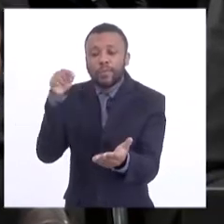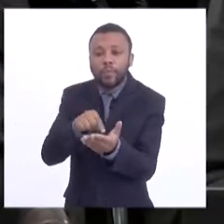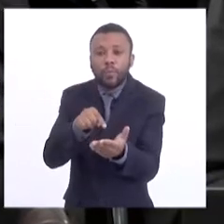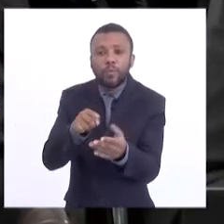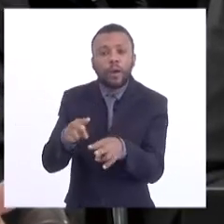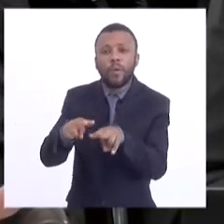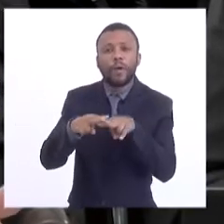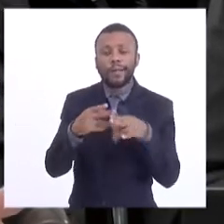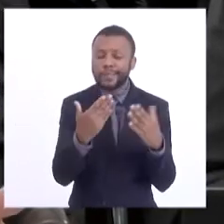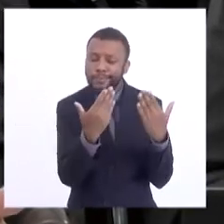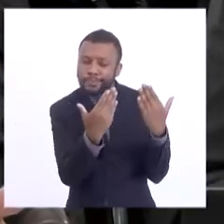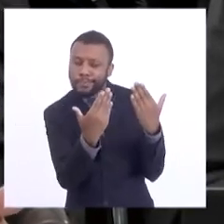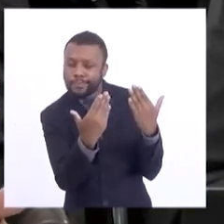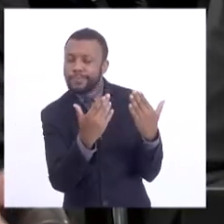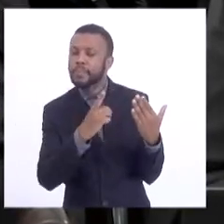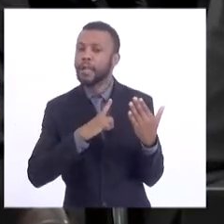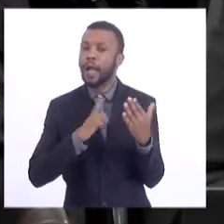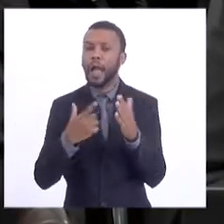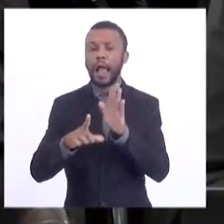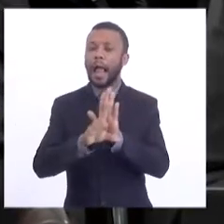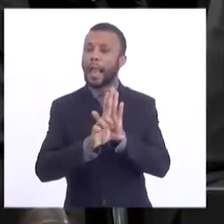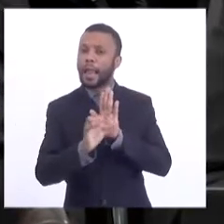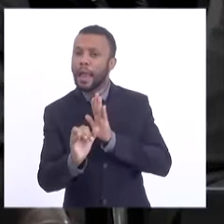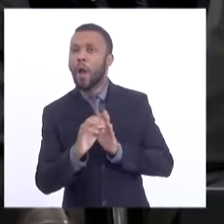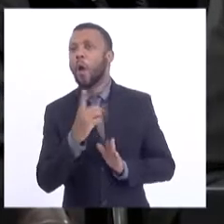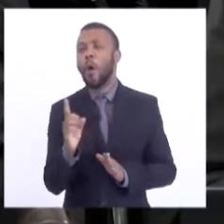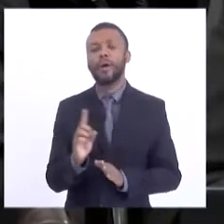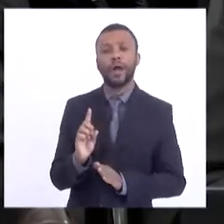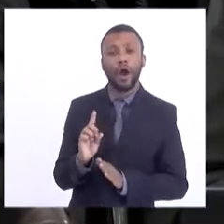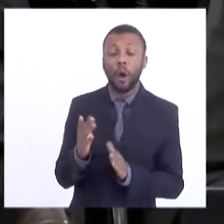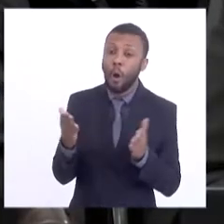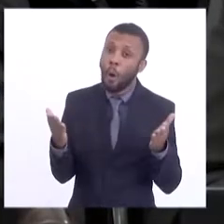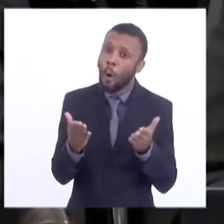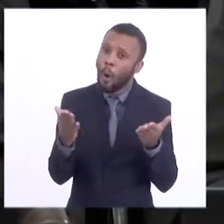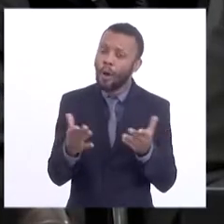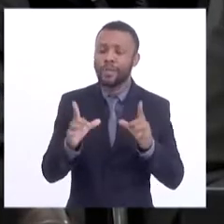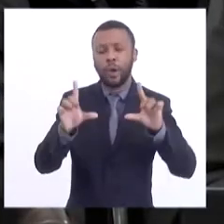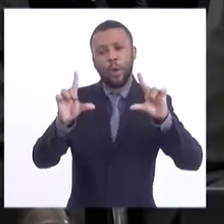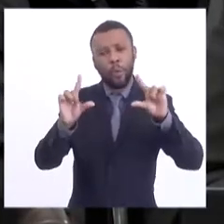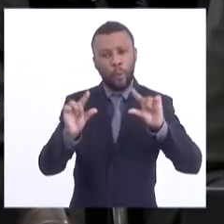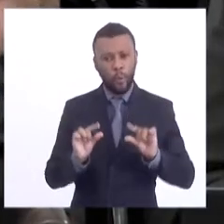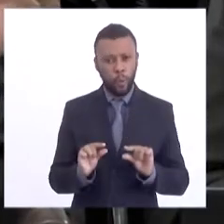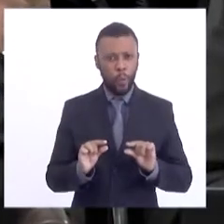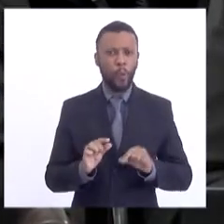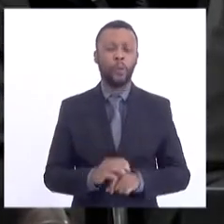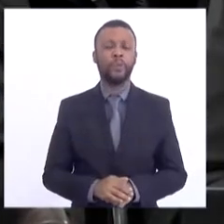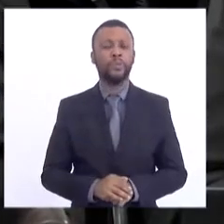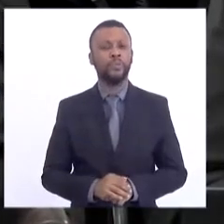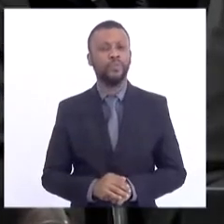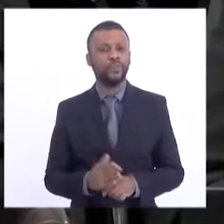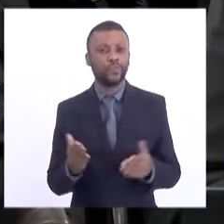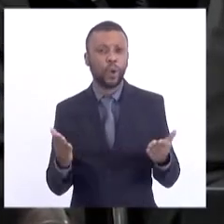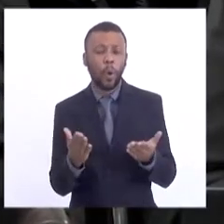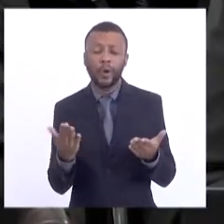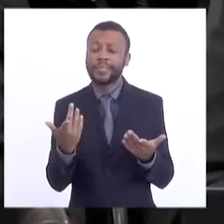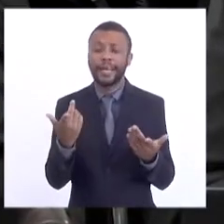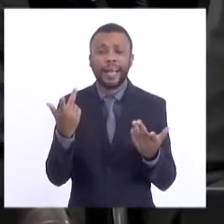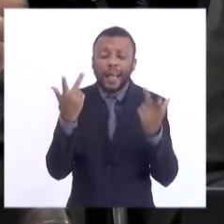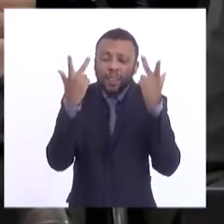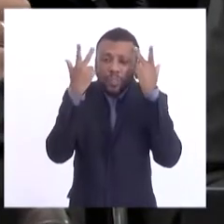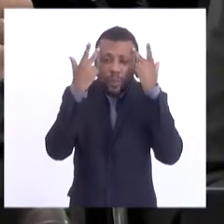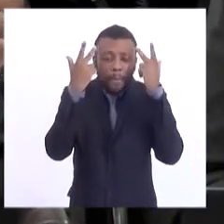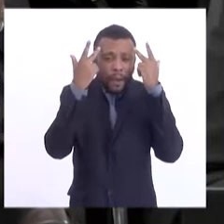desconfiança se havia legalidade ou não Oi hoje isso é muito menor hoje basicamente ele aleatório